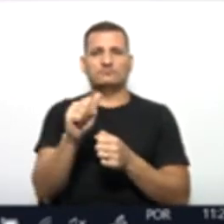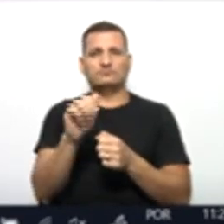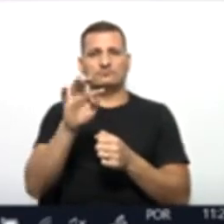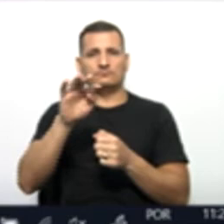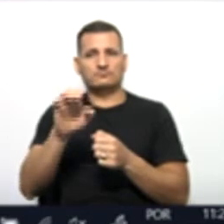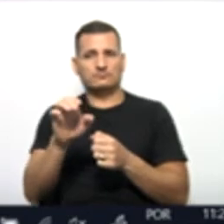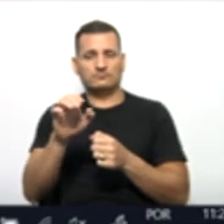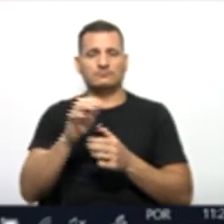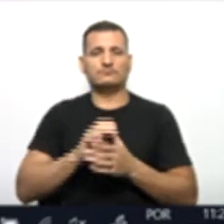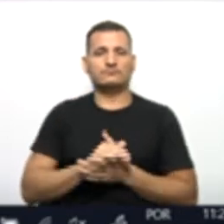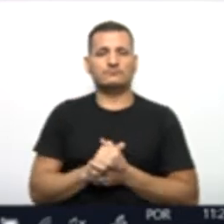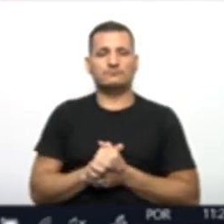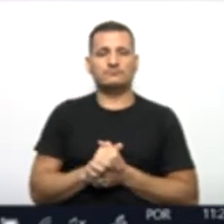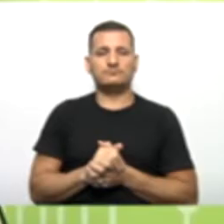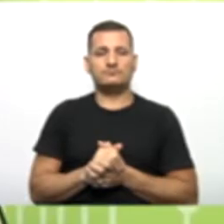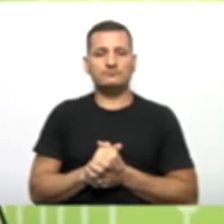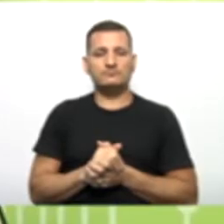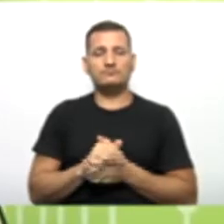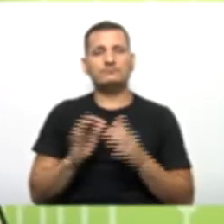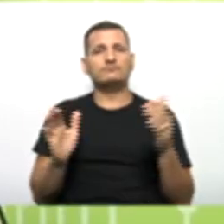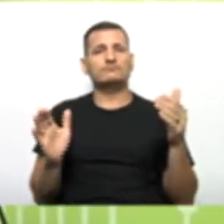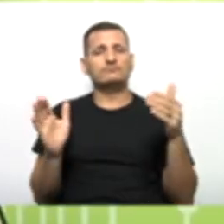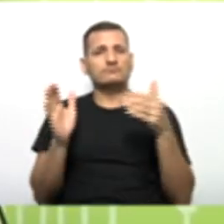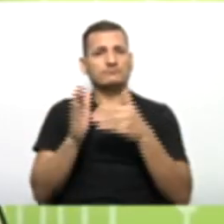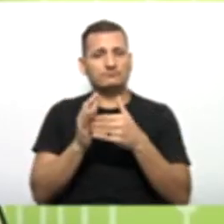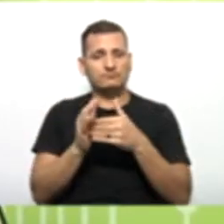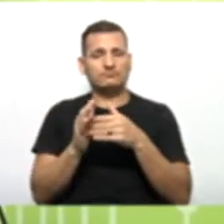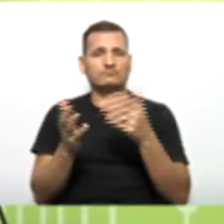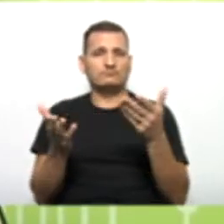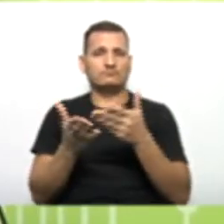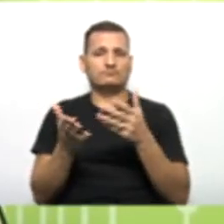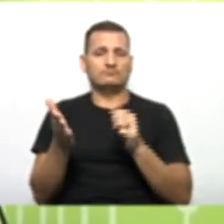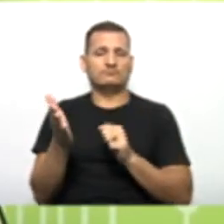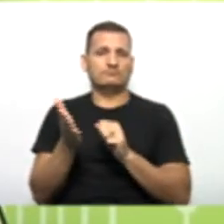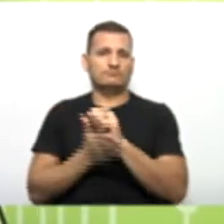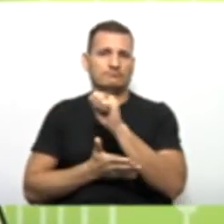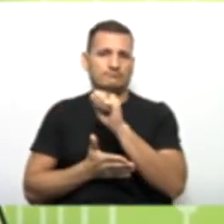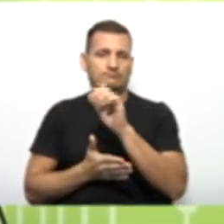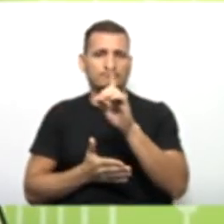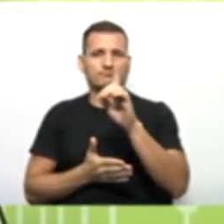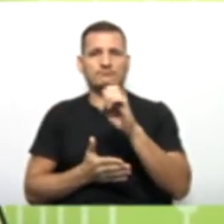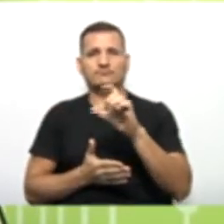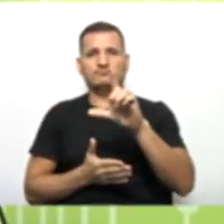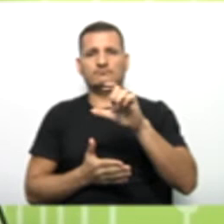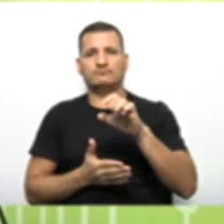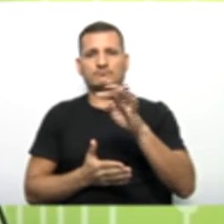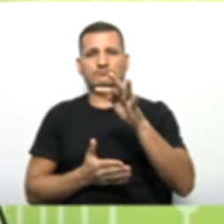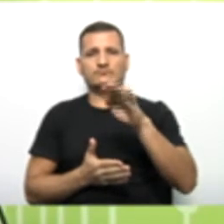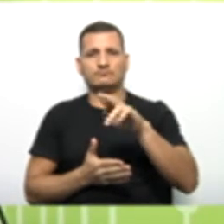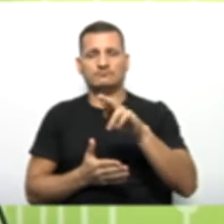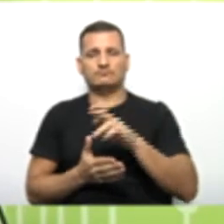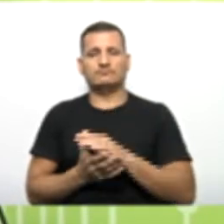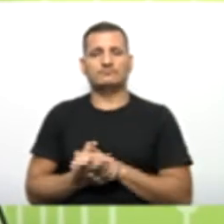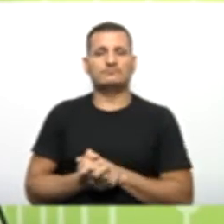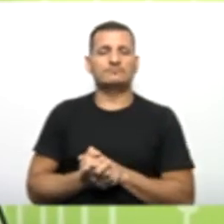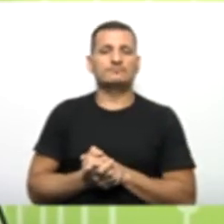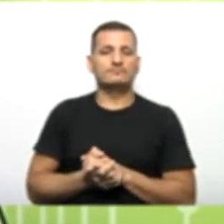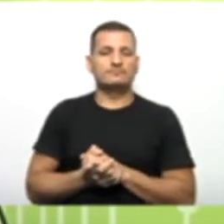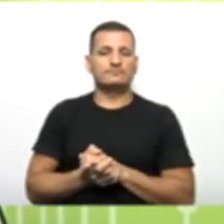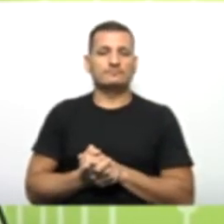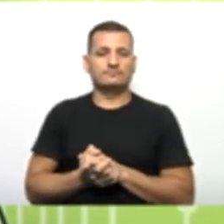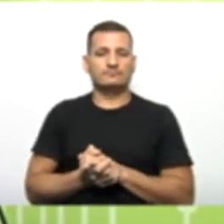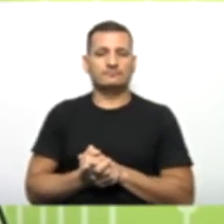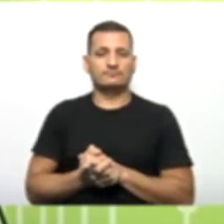é por último eu vou deletá esse nosso dado que nós acabamos de criar dentro do pai